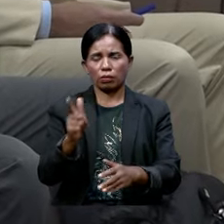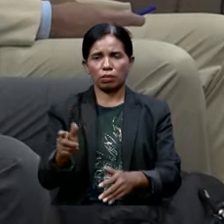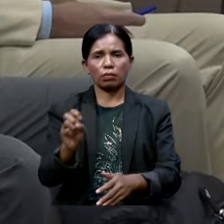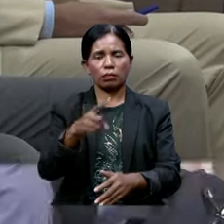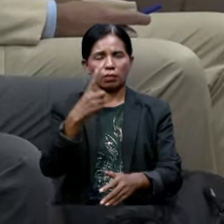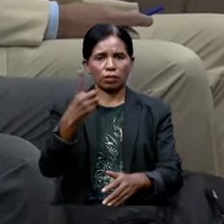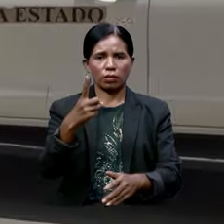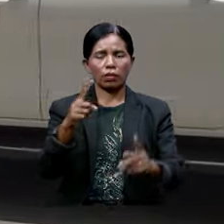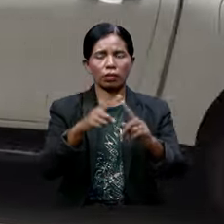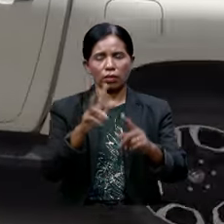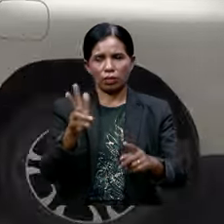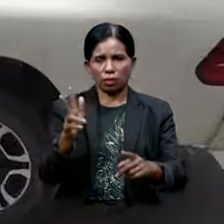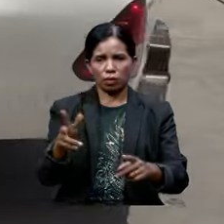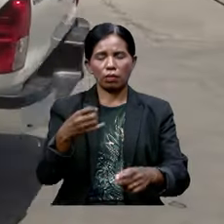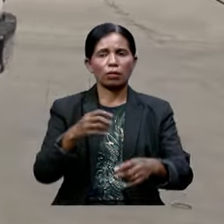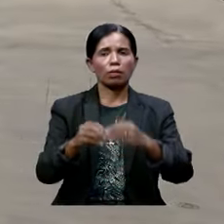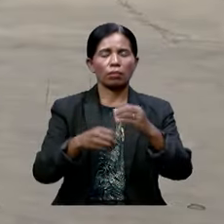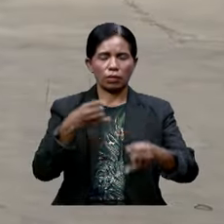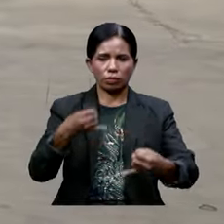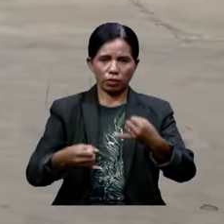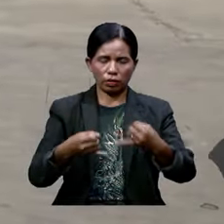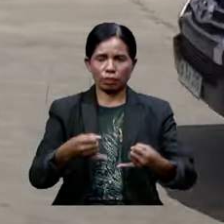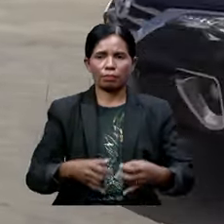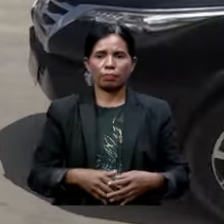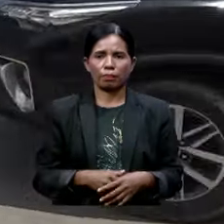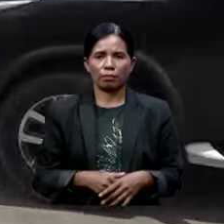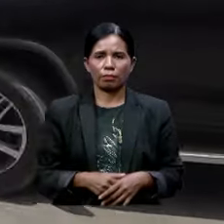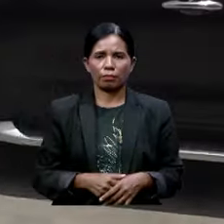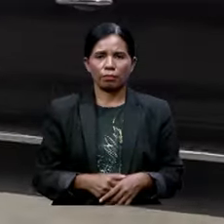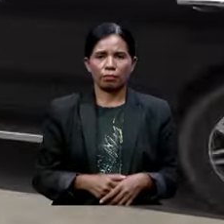torre um rua tolo nulo setor justiça nian Joanico Vicente Adérito Ximenez, GMN.